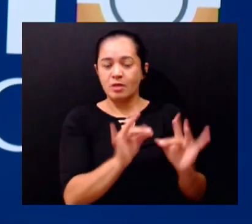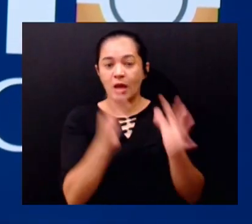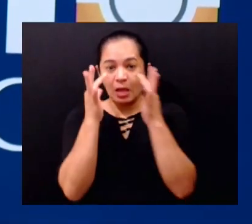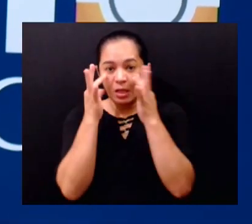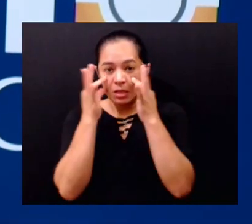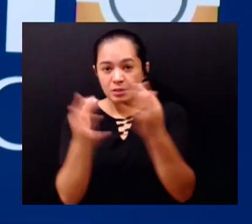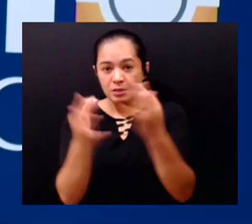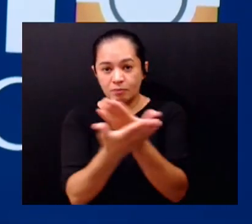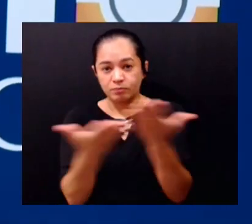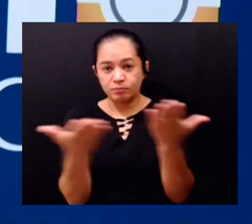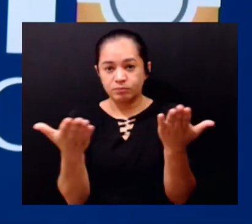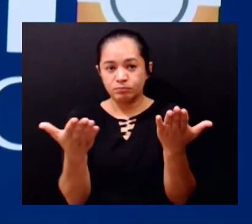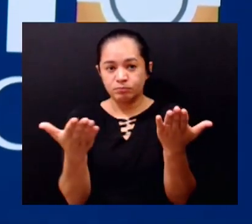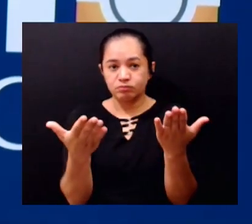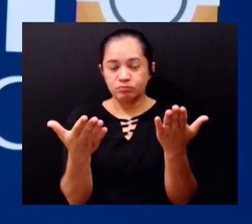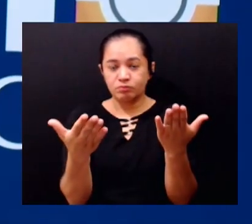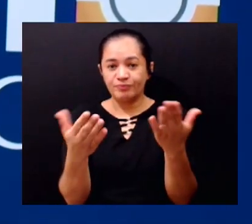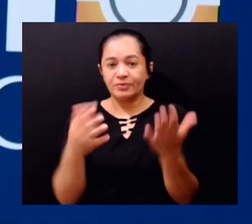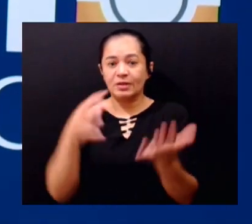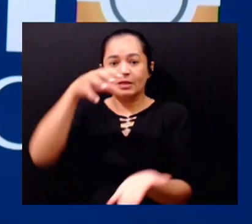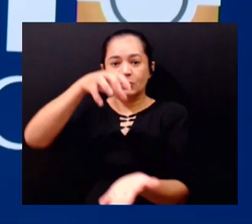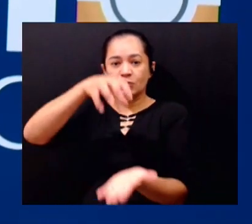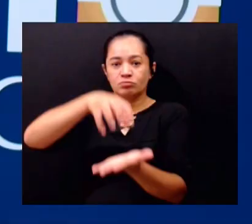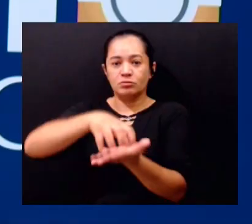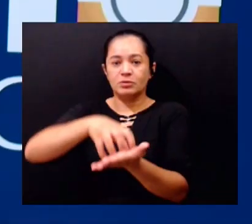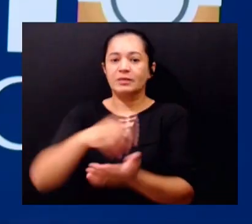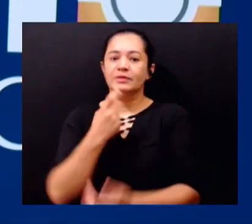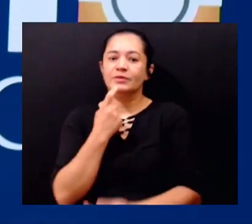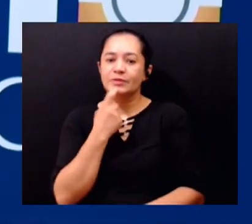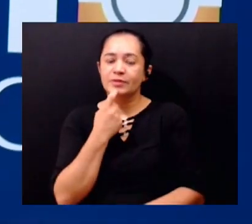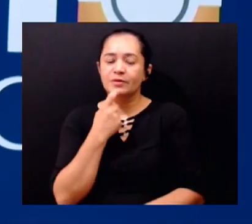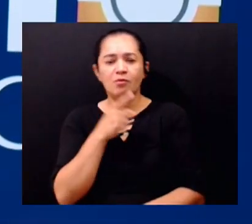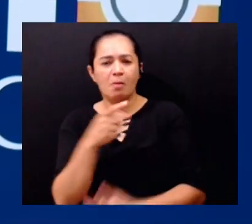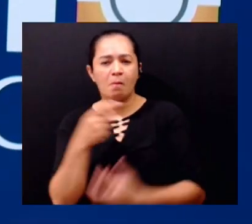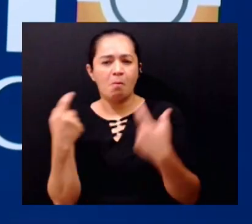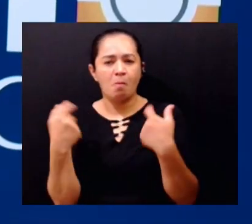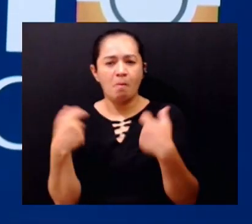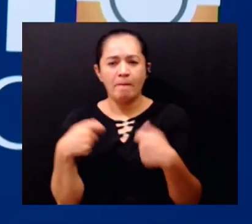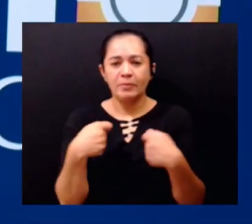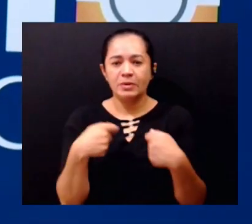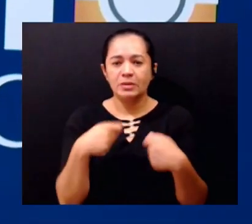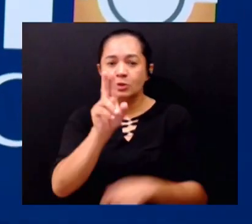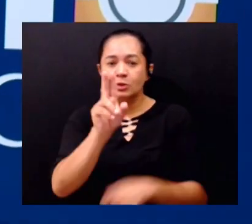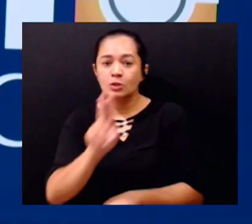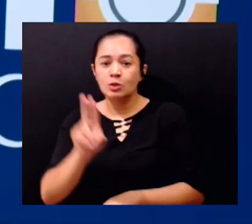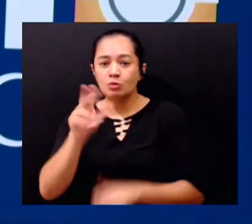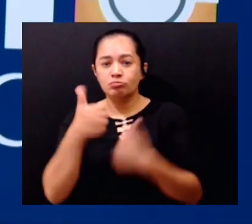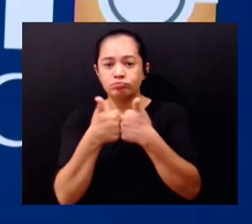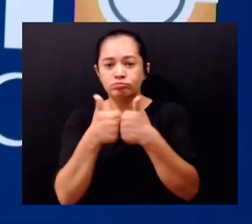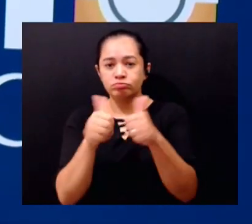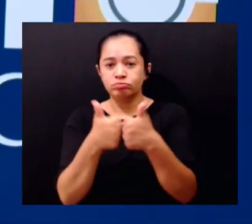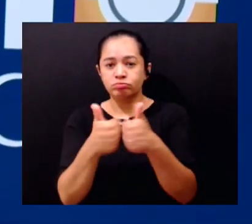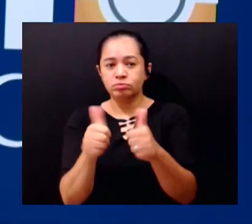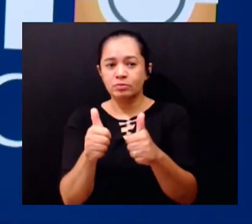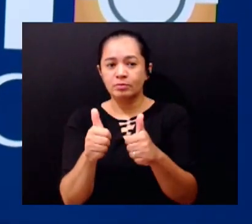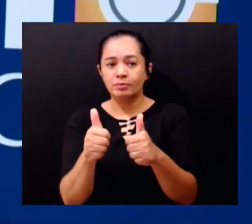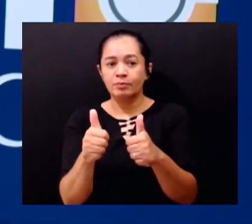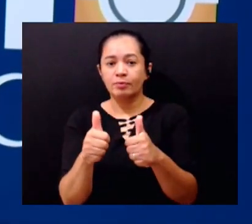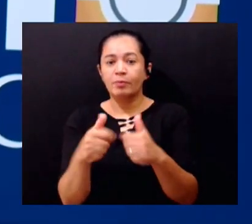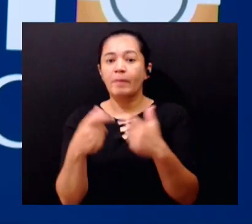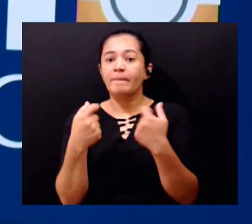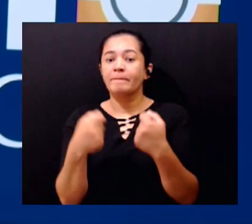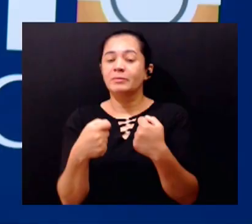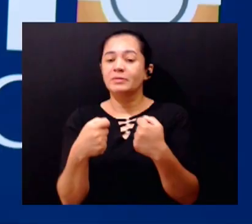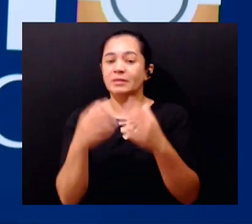no centro da cidade, atenção você que precisa utilizar o transporte público, tem alterações por conta